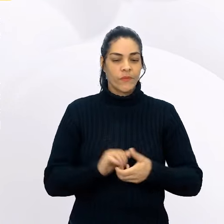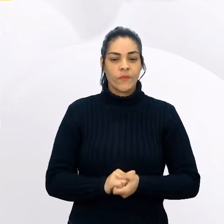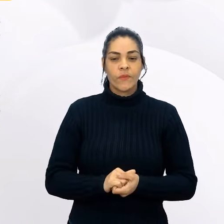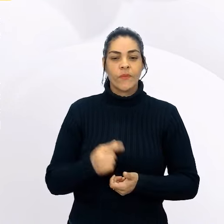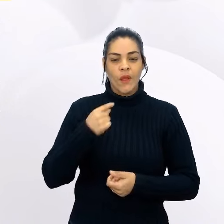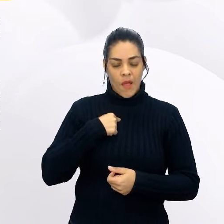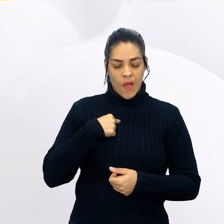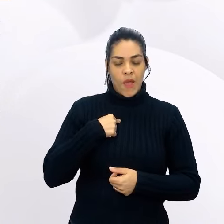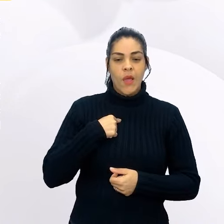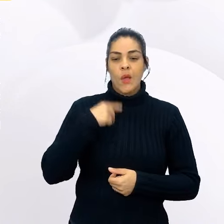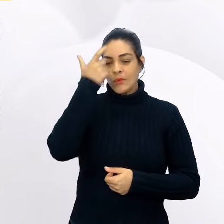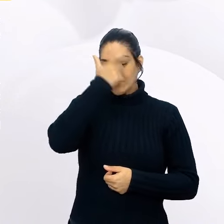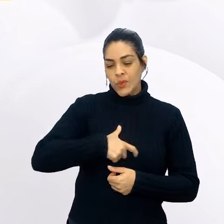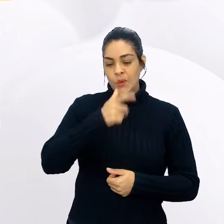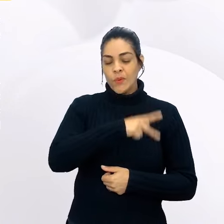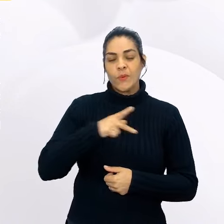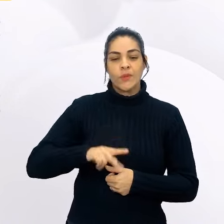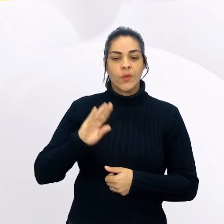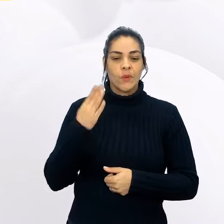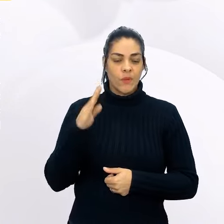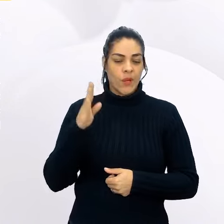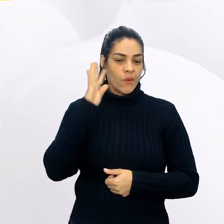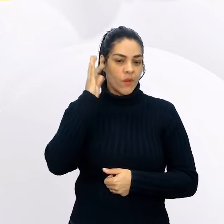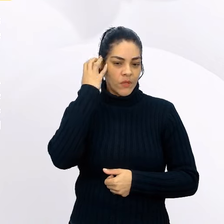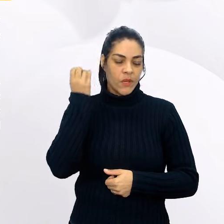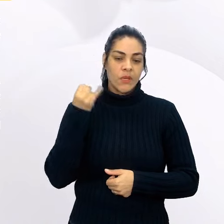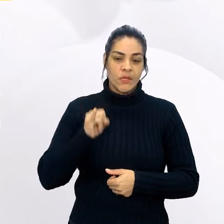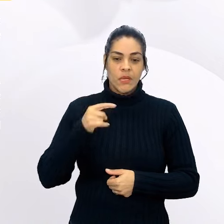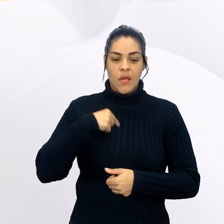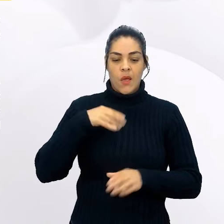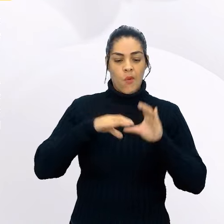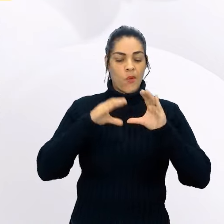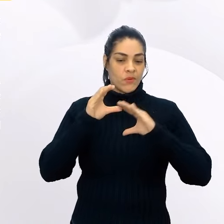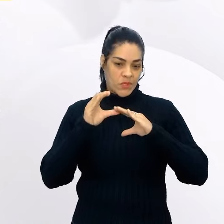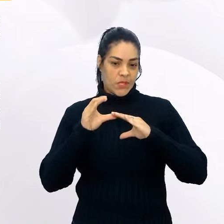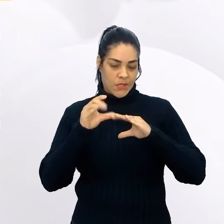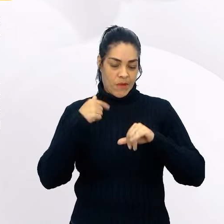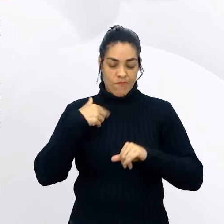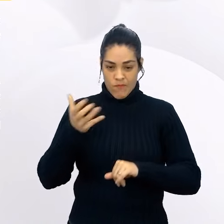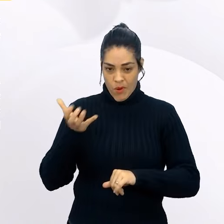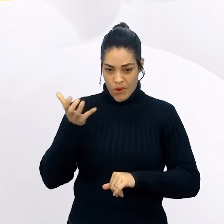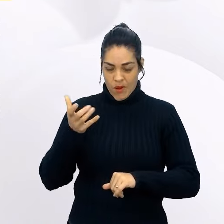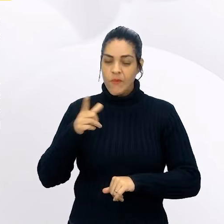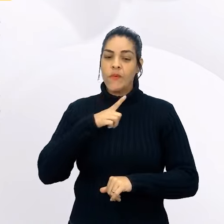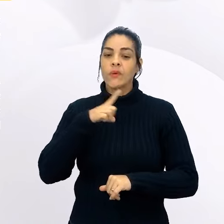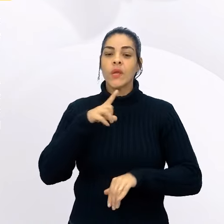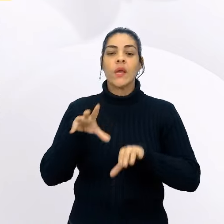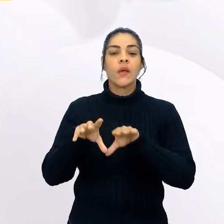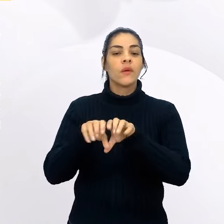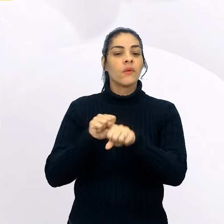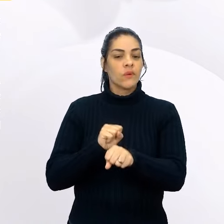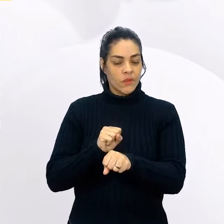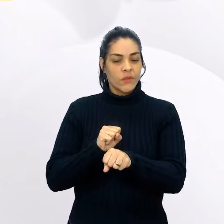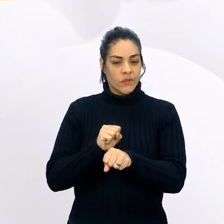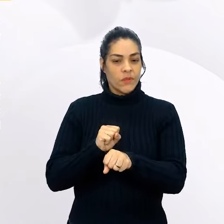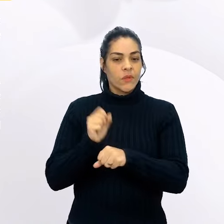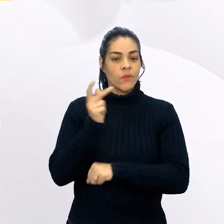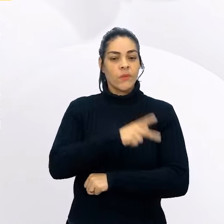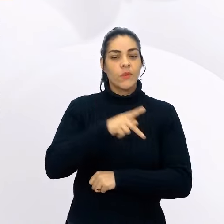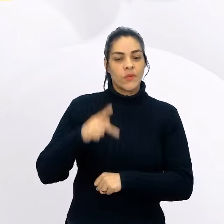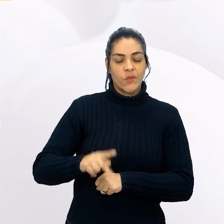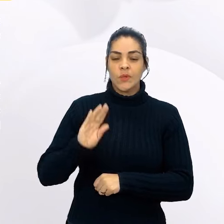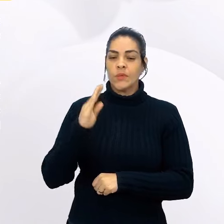Eu sou professor de biologia e vou decidir, por exemplo, ser pelo menos cursista. Eu vou ter a formação com